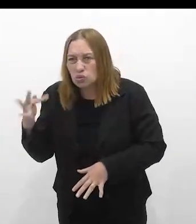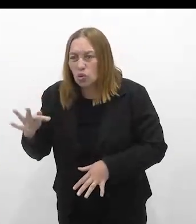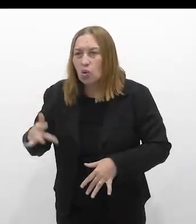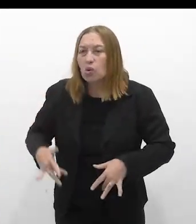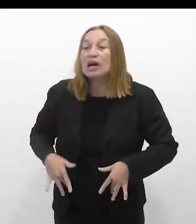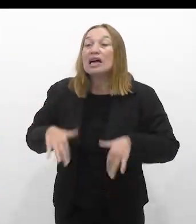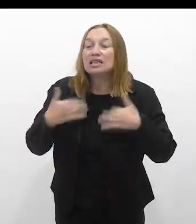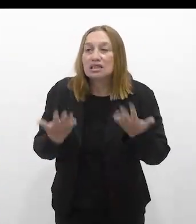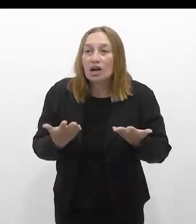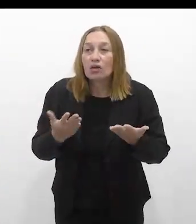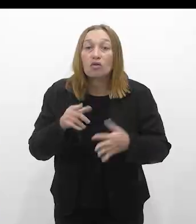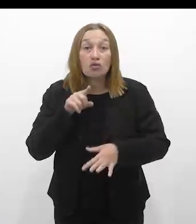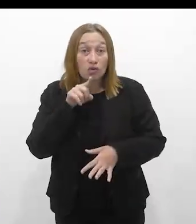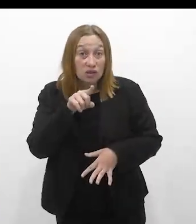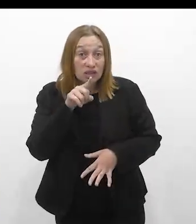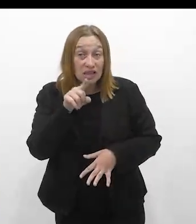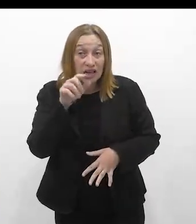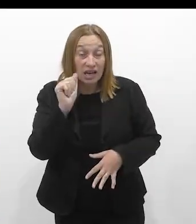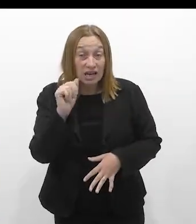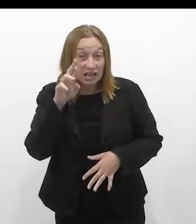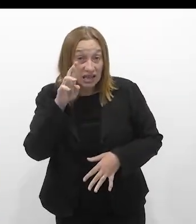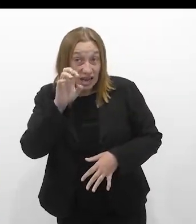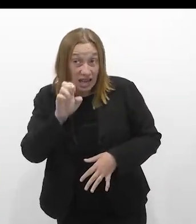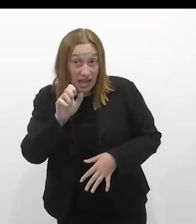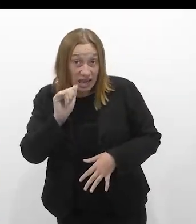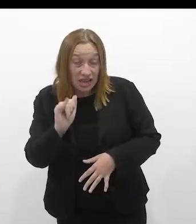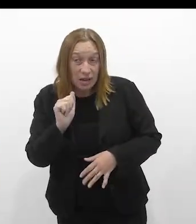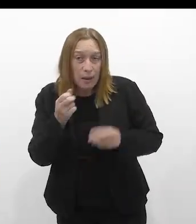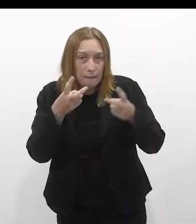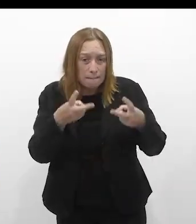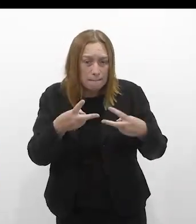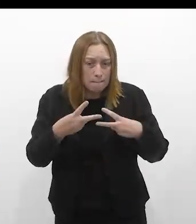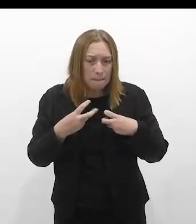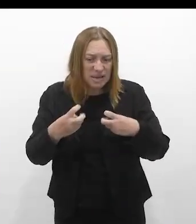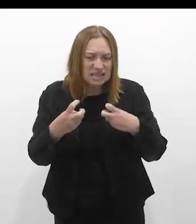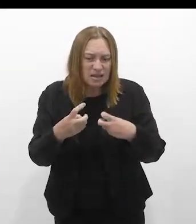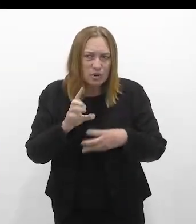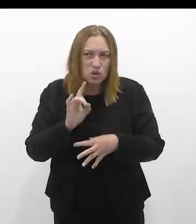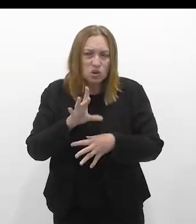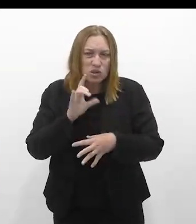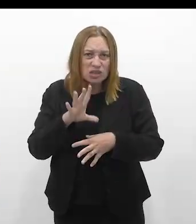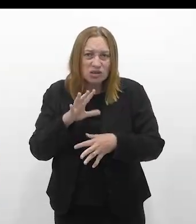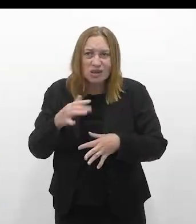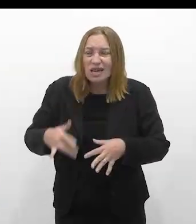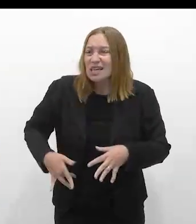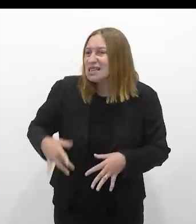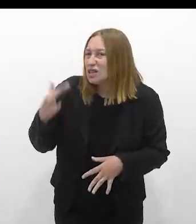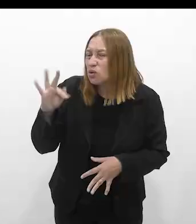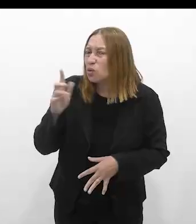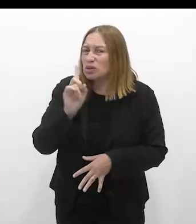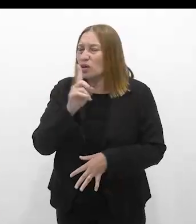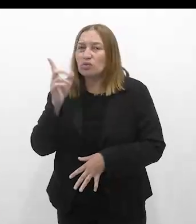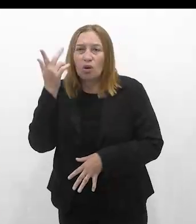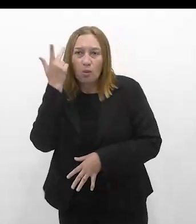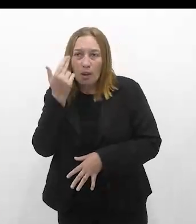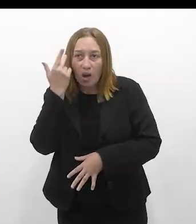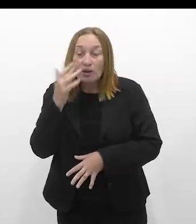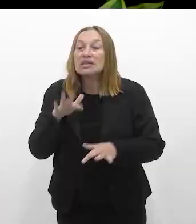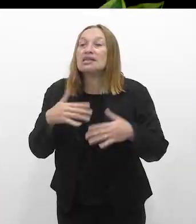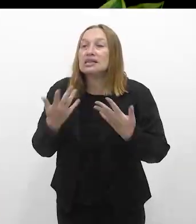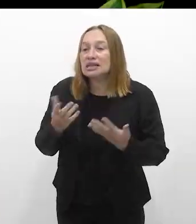saber quando que você percebeu, se é que você percebeu sozinha ou foi algum profissional, que essa cólica, que essa dor não era